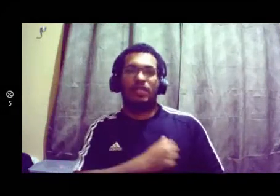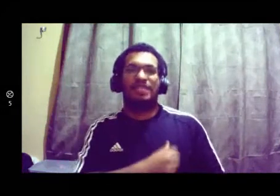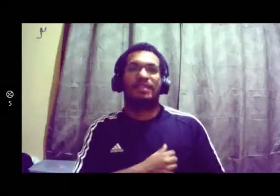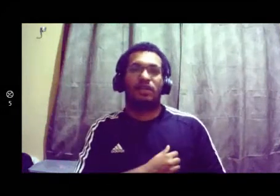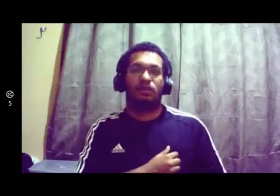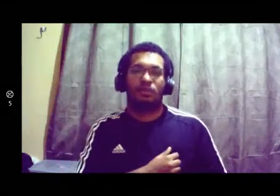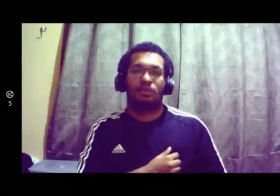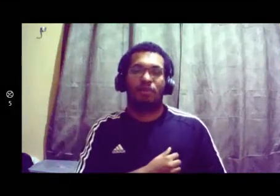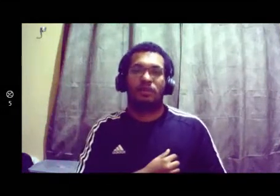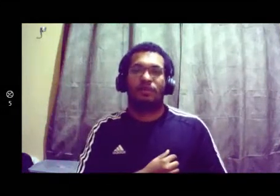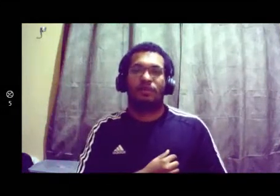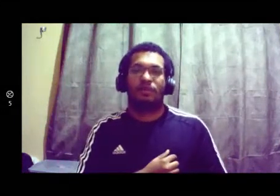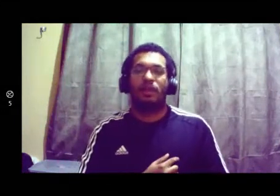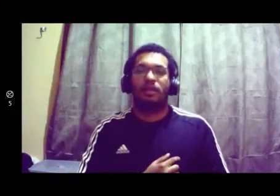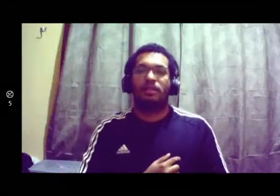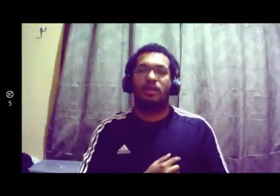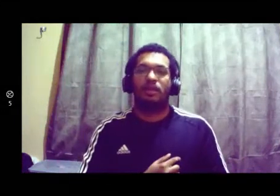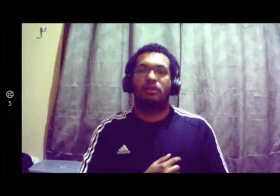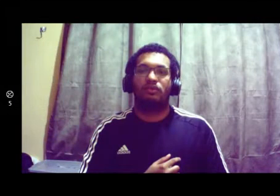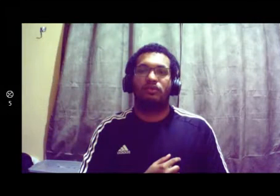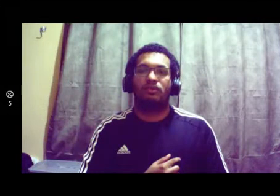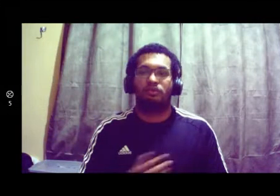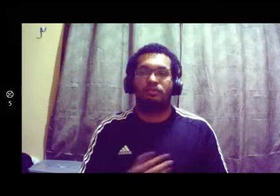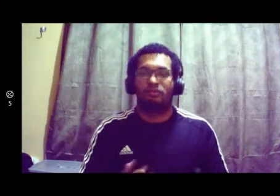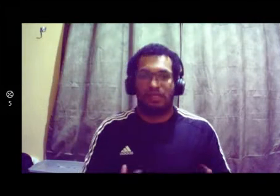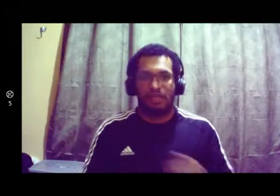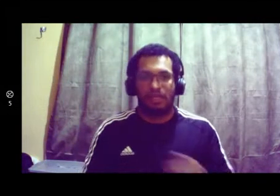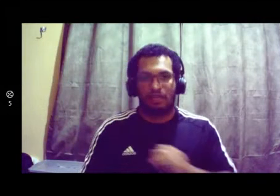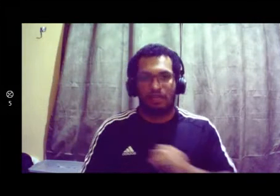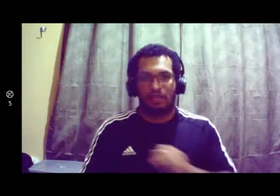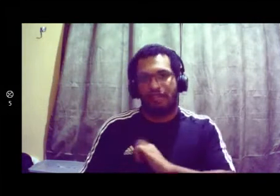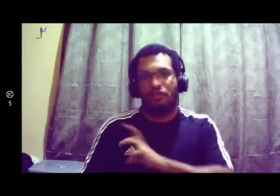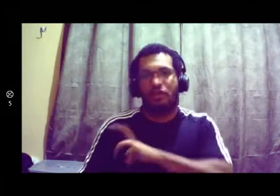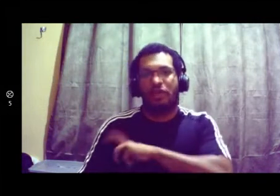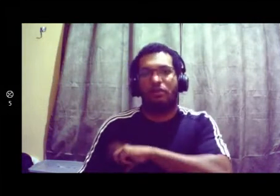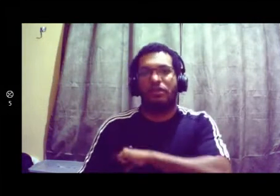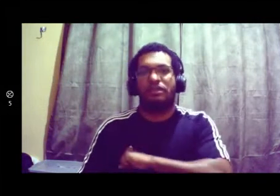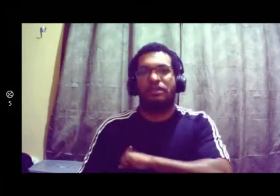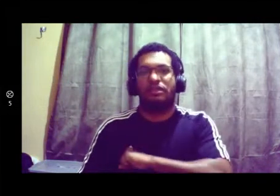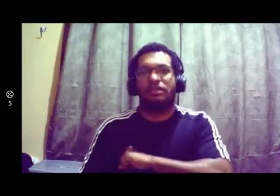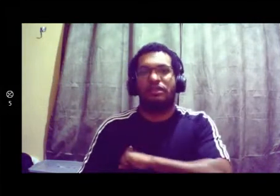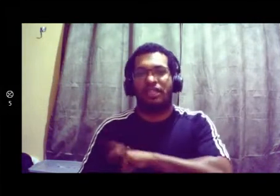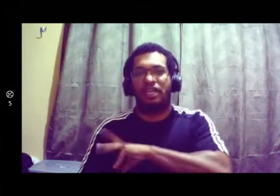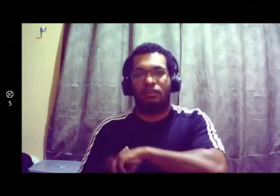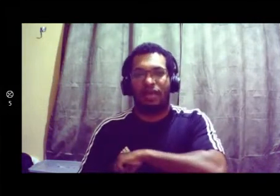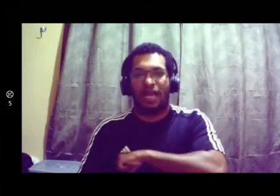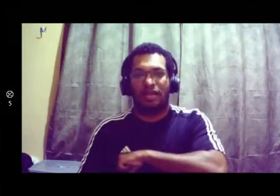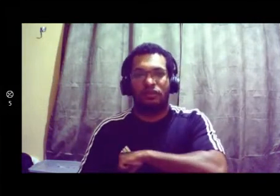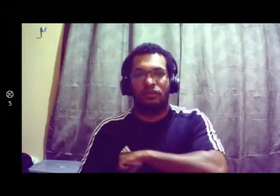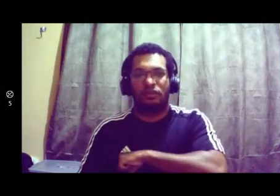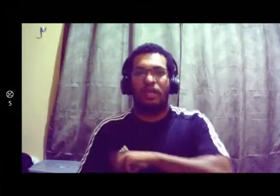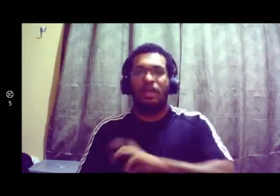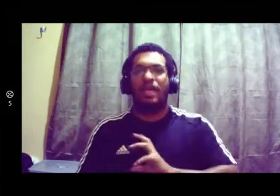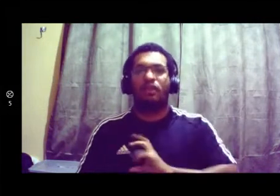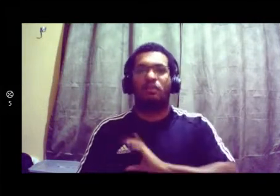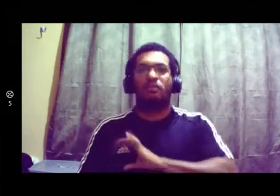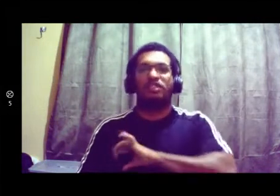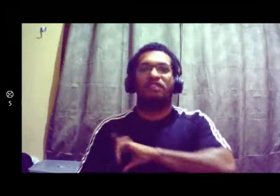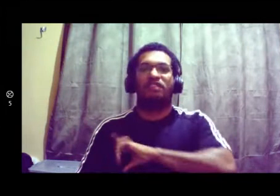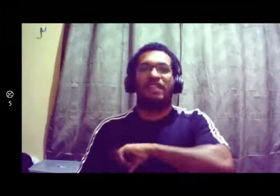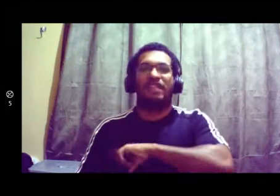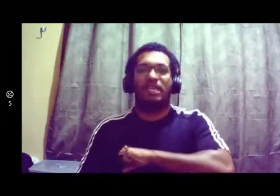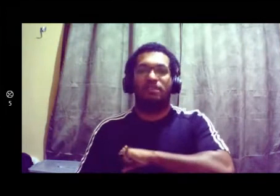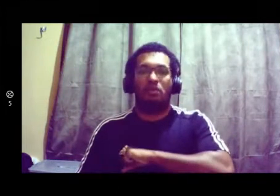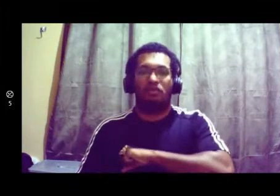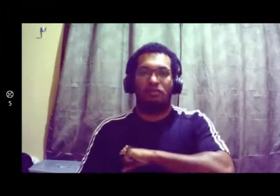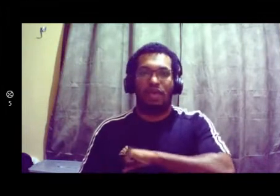lado esquerdo do peito. Então, pode ser que você faça com a mão de esquerda, no caso, e aí, como você